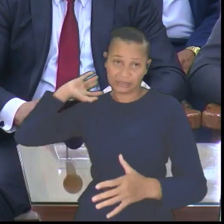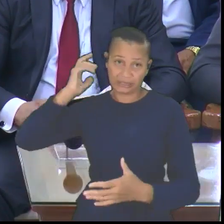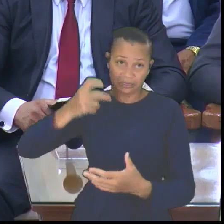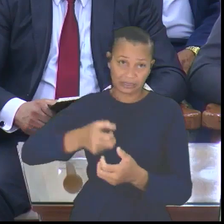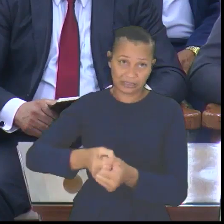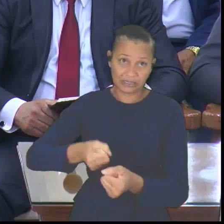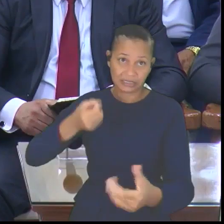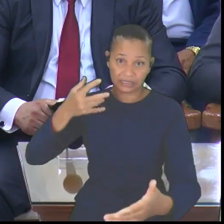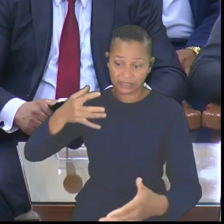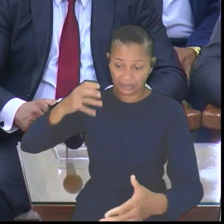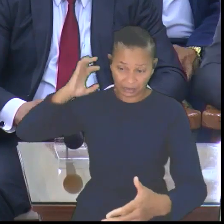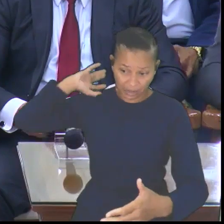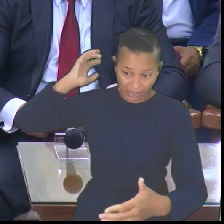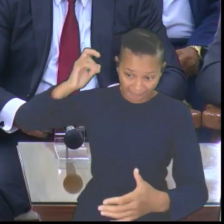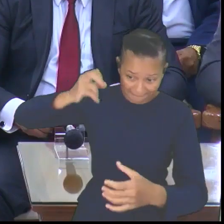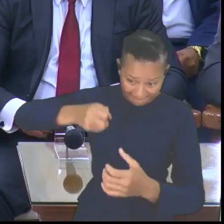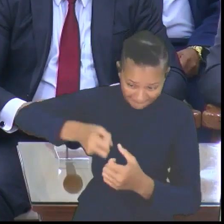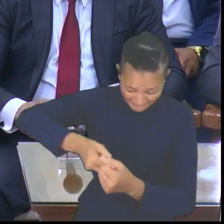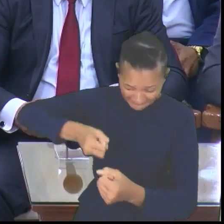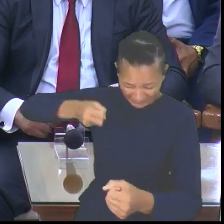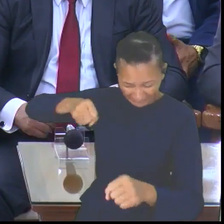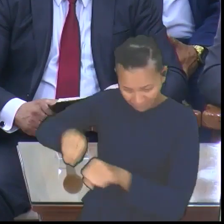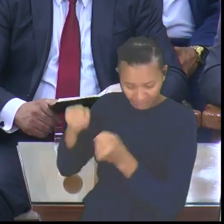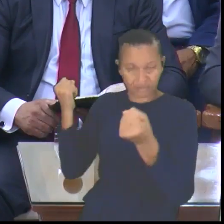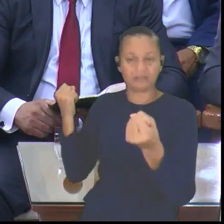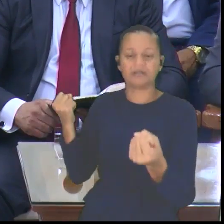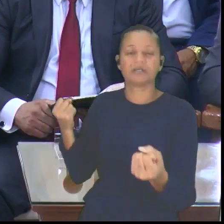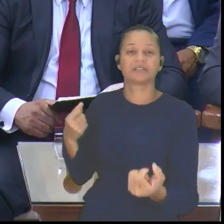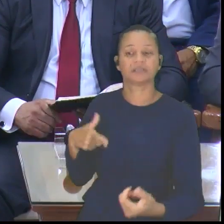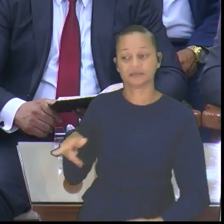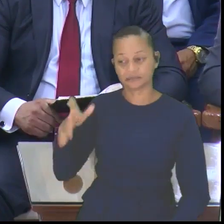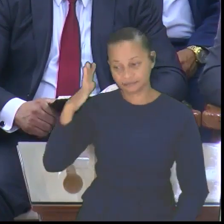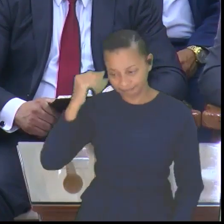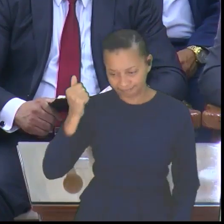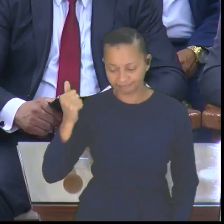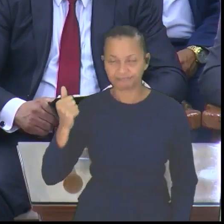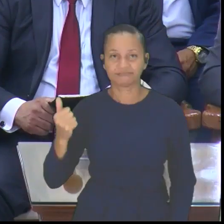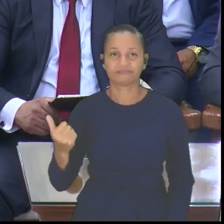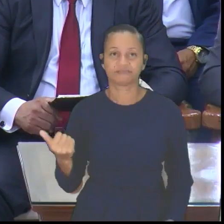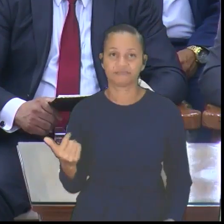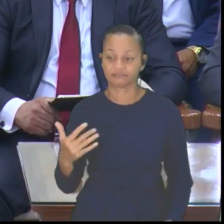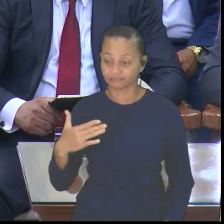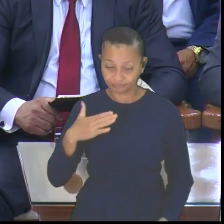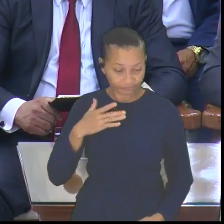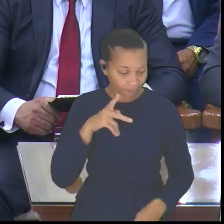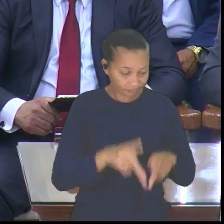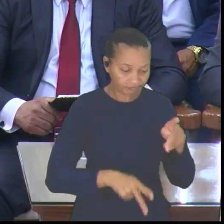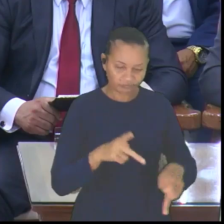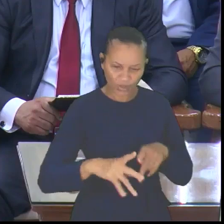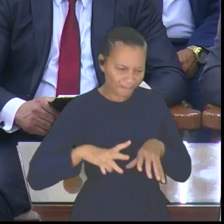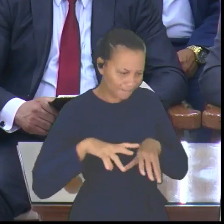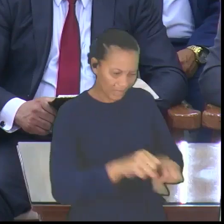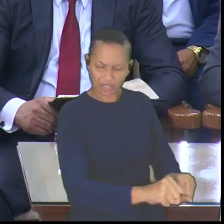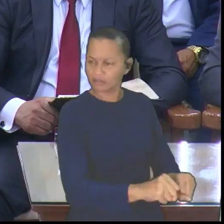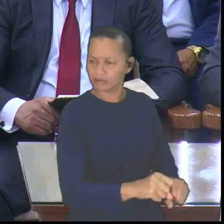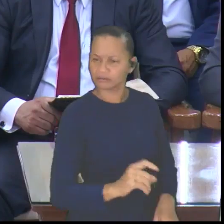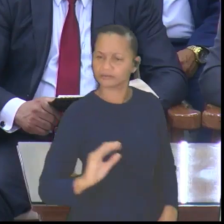vou quebrar aqui na mão do arqueiro. Para ele saber que no meu povo ninguém mexe.